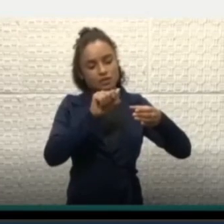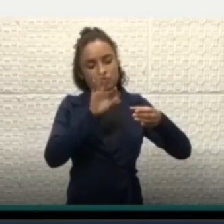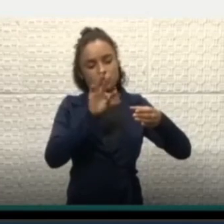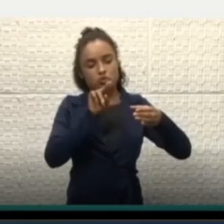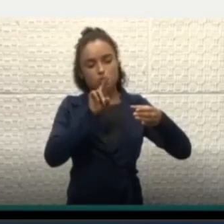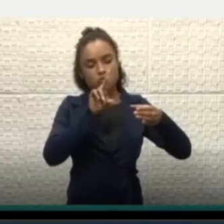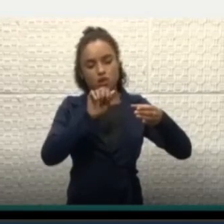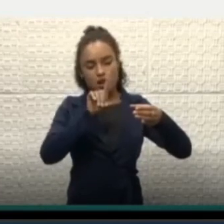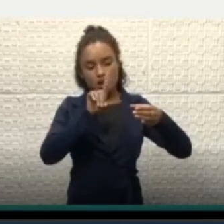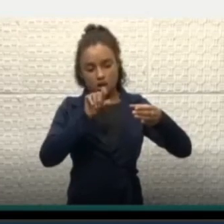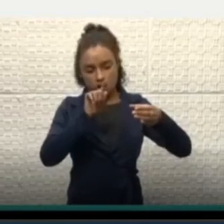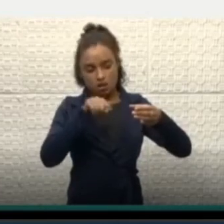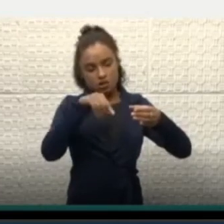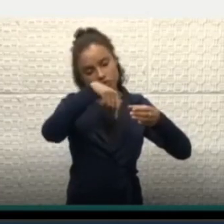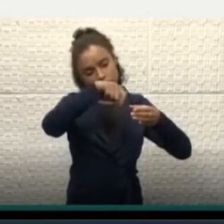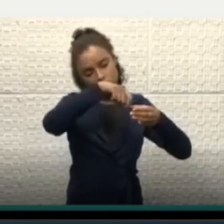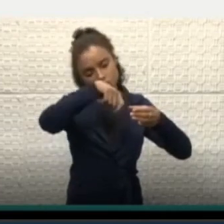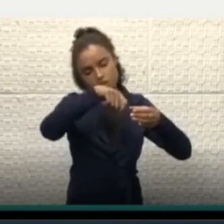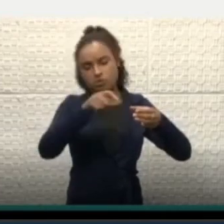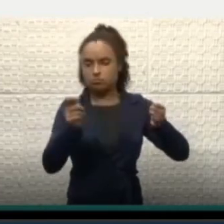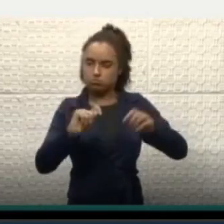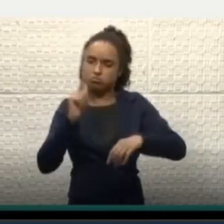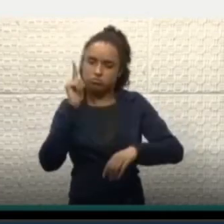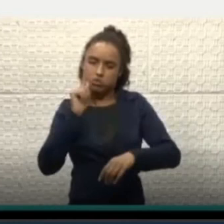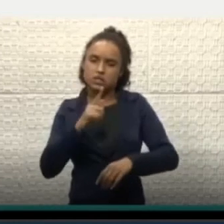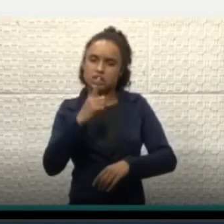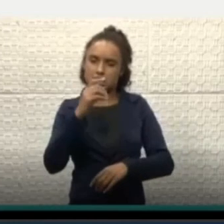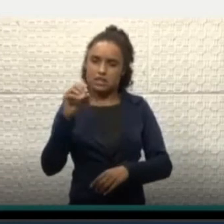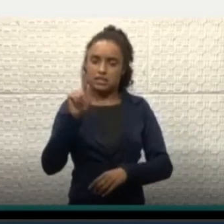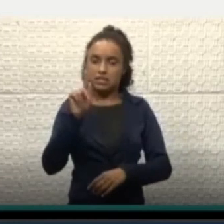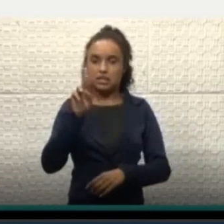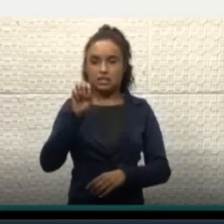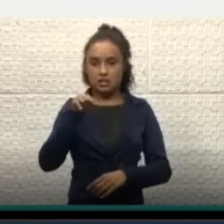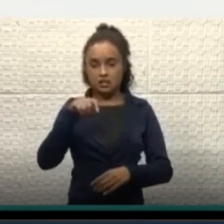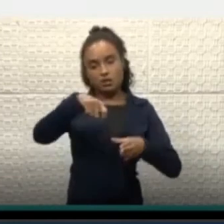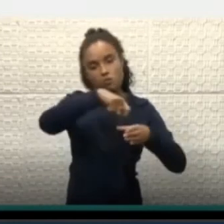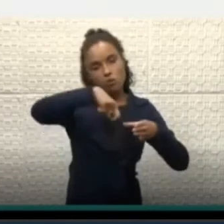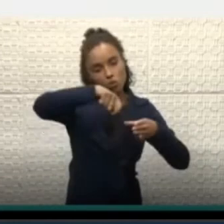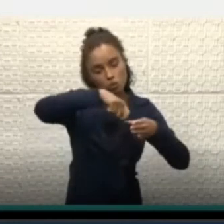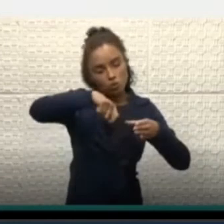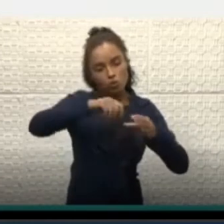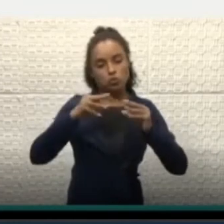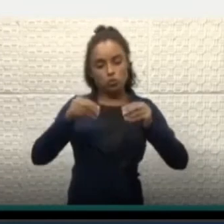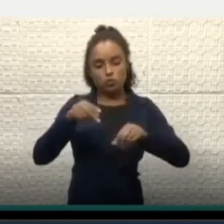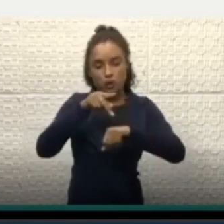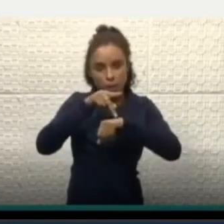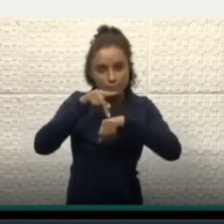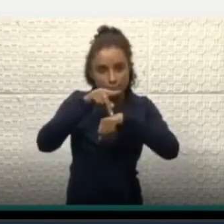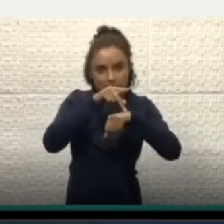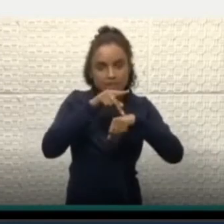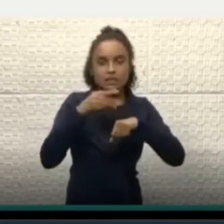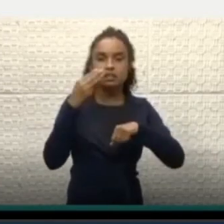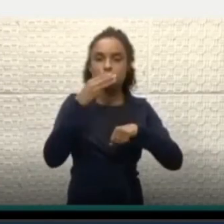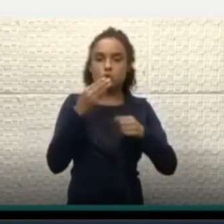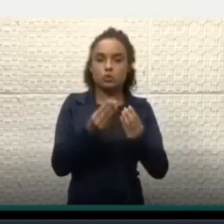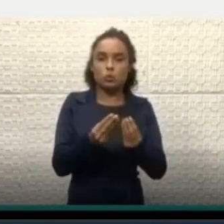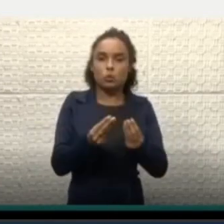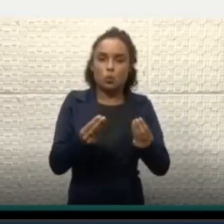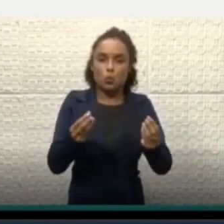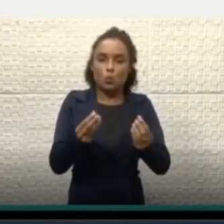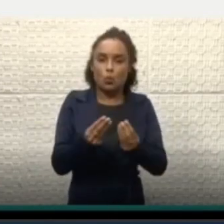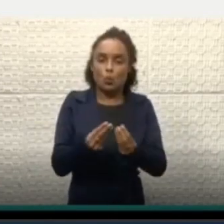esse volume é possível de diluir 100 gramas de açúcar. Tem que mexer até todos os cristais de açúcar serem